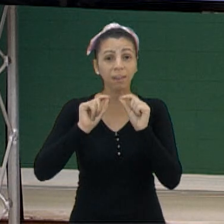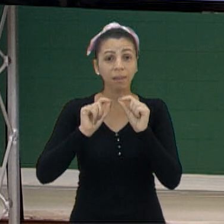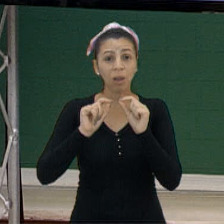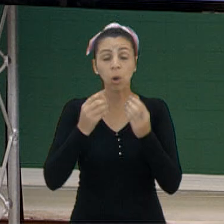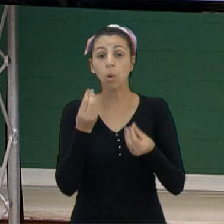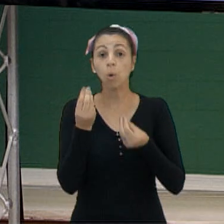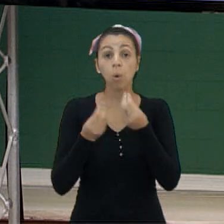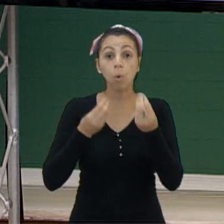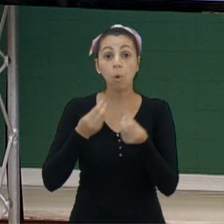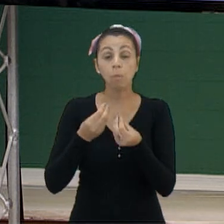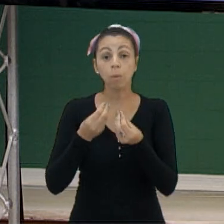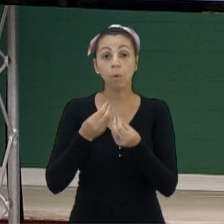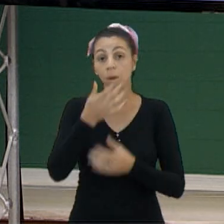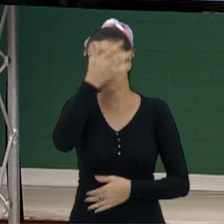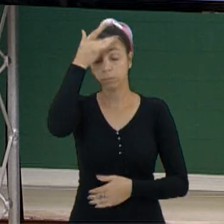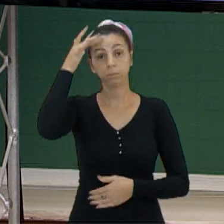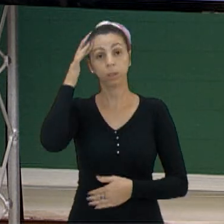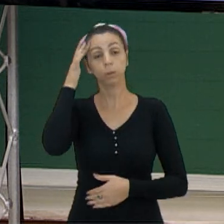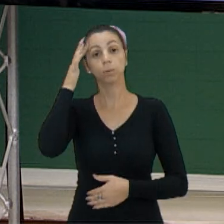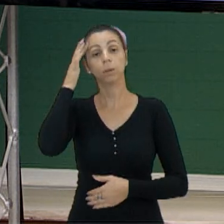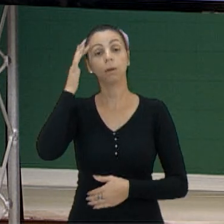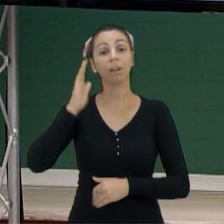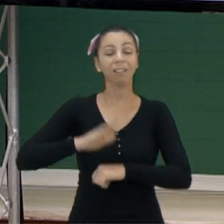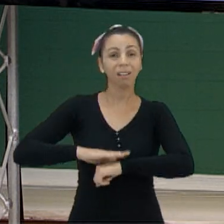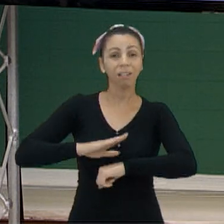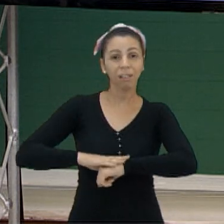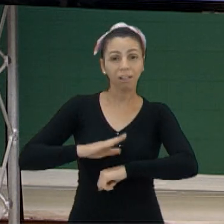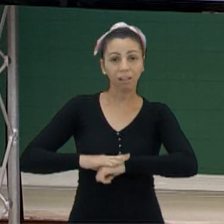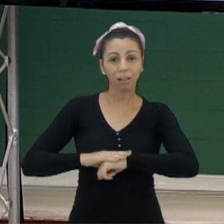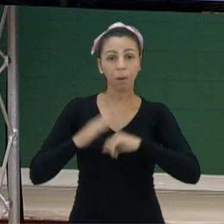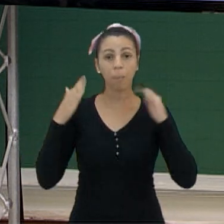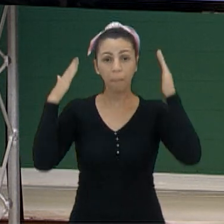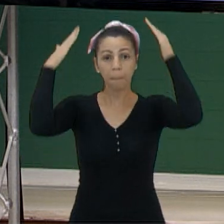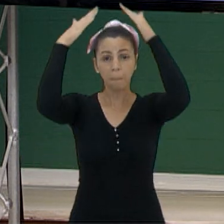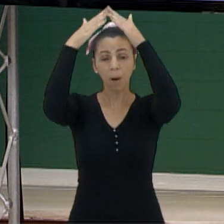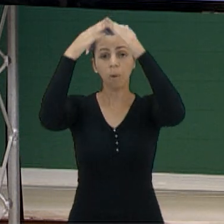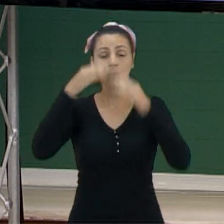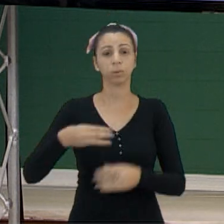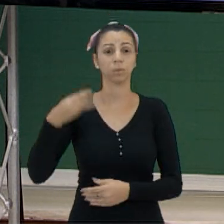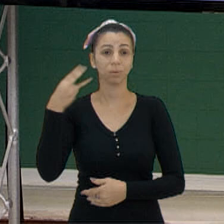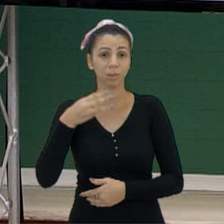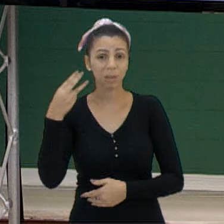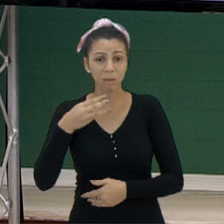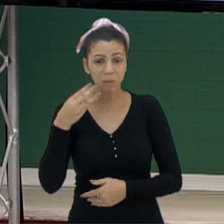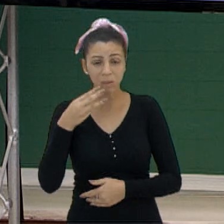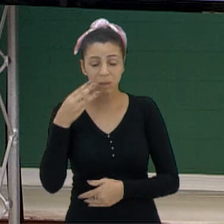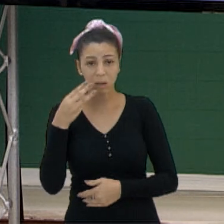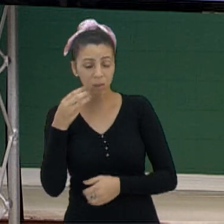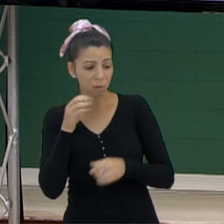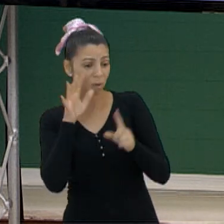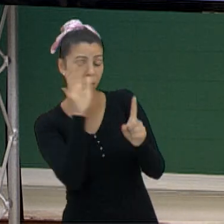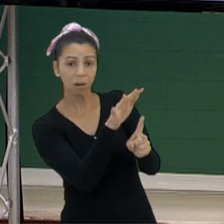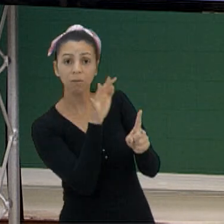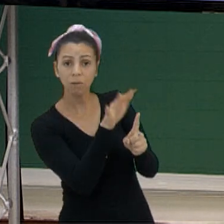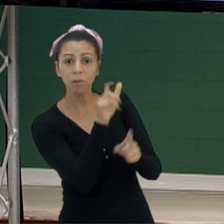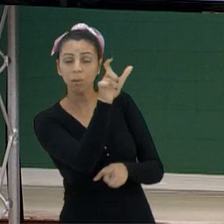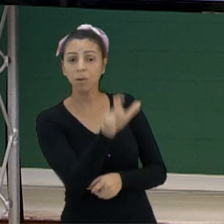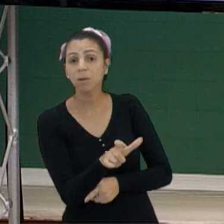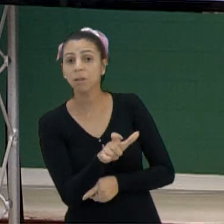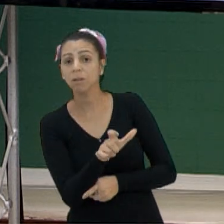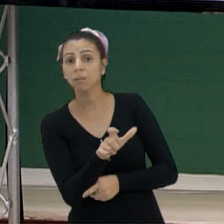com Paulo III, ele ajudou, fez a cabeça do Paulo III, né, para se